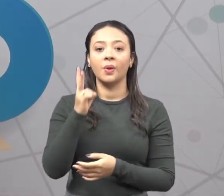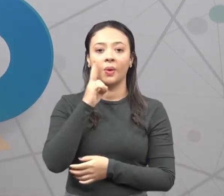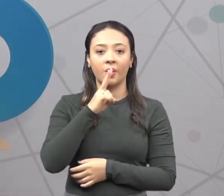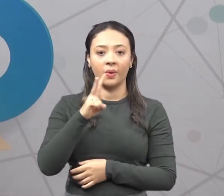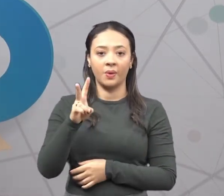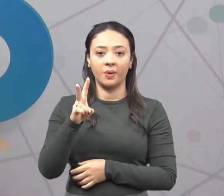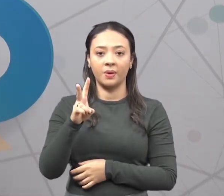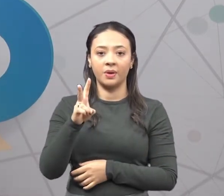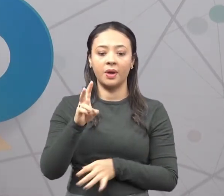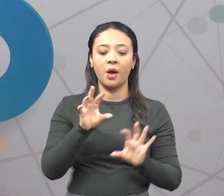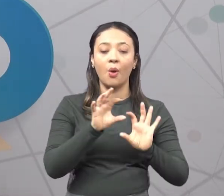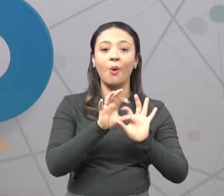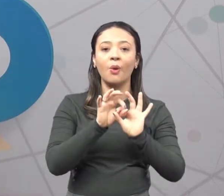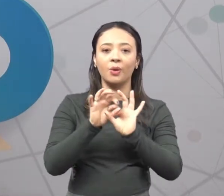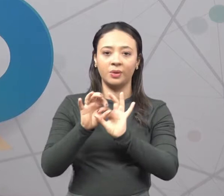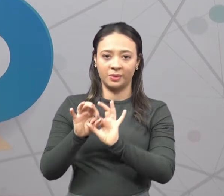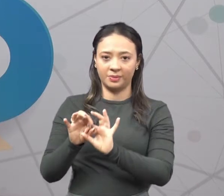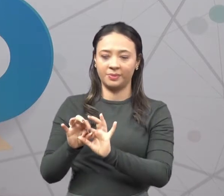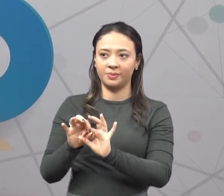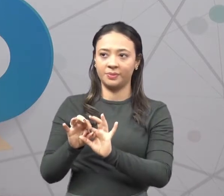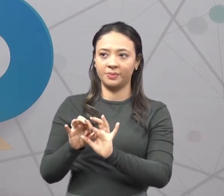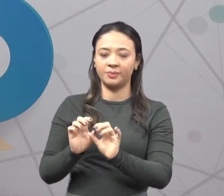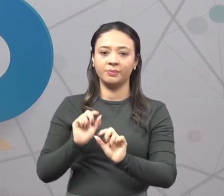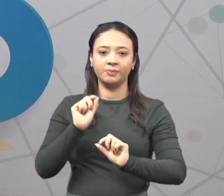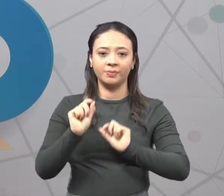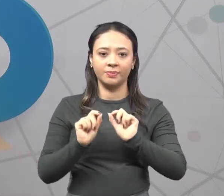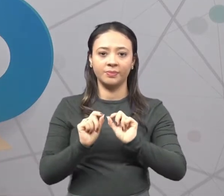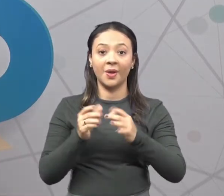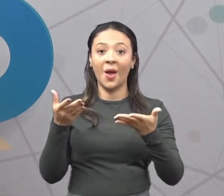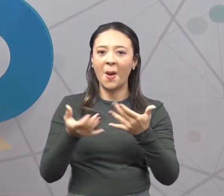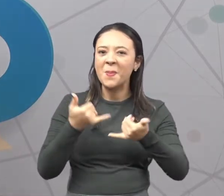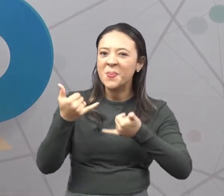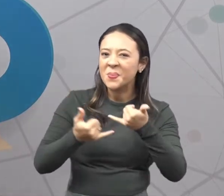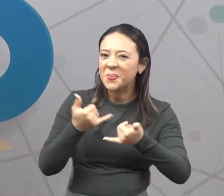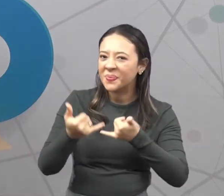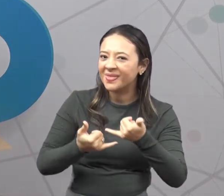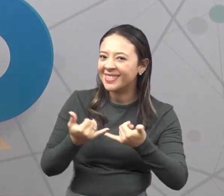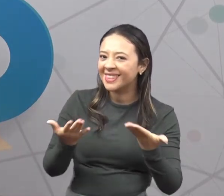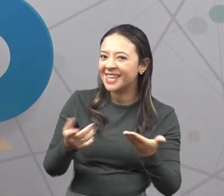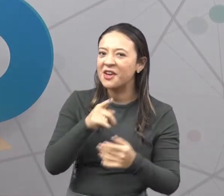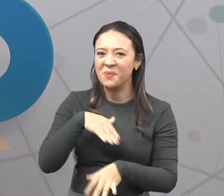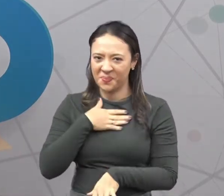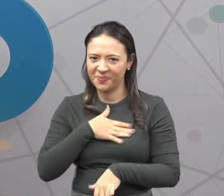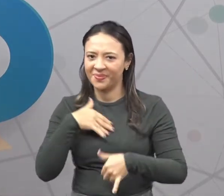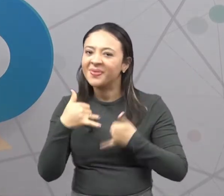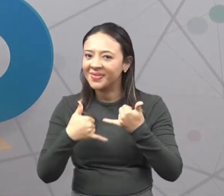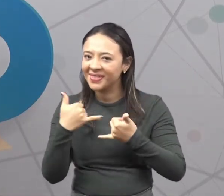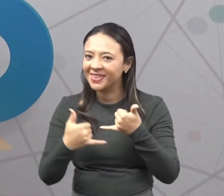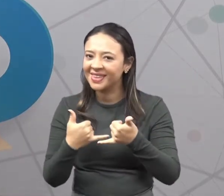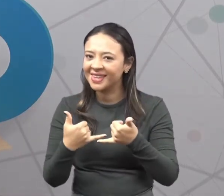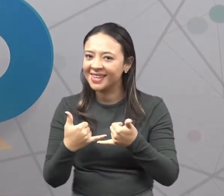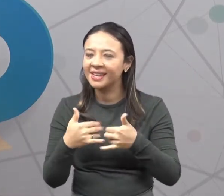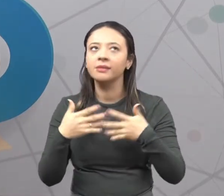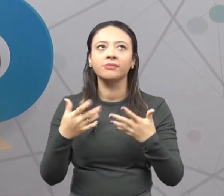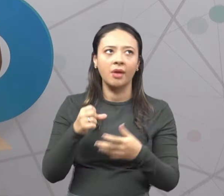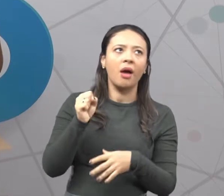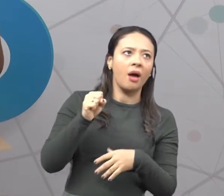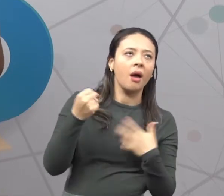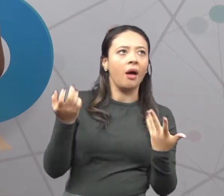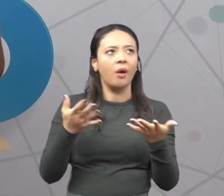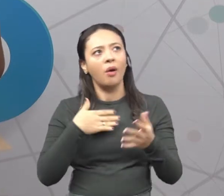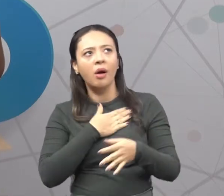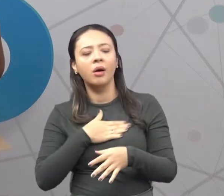Acompanhe comigo a contextualização. Agora nós vamos brincar um pouco. Vocês gostam de brincar? Sim,